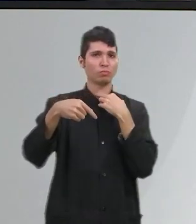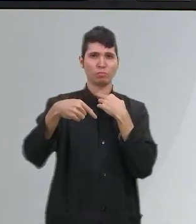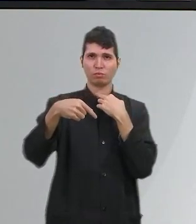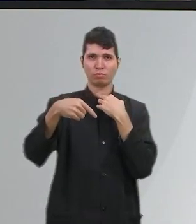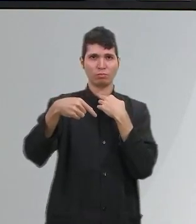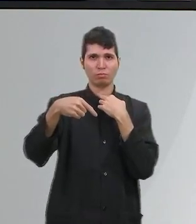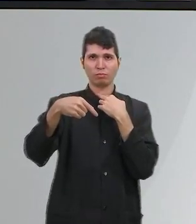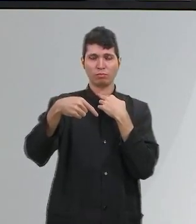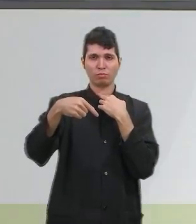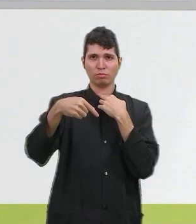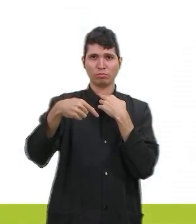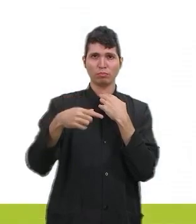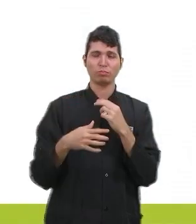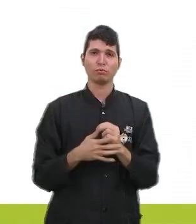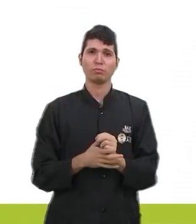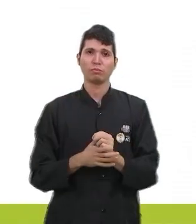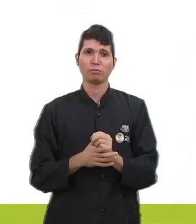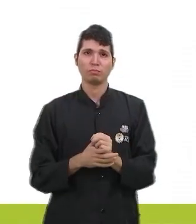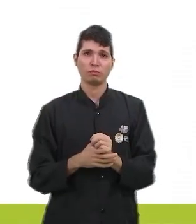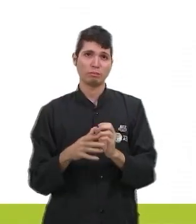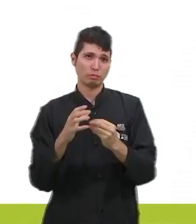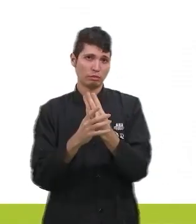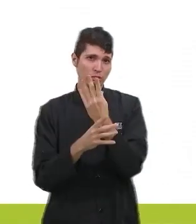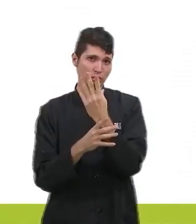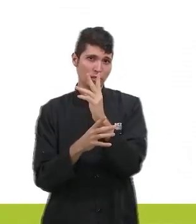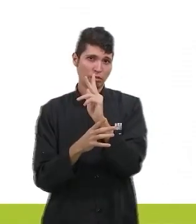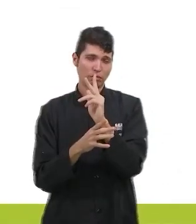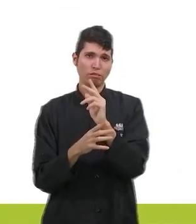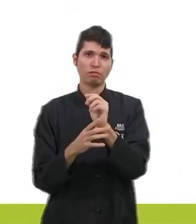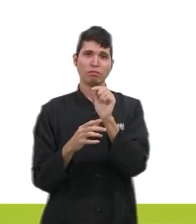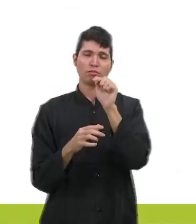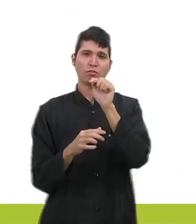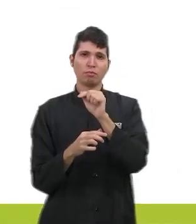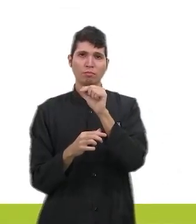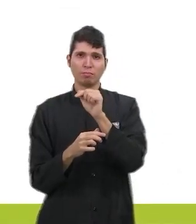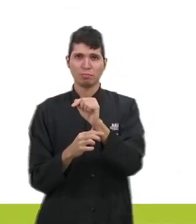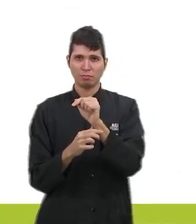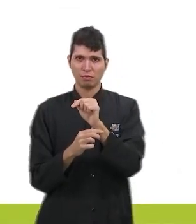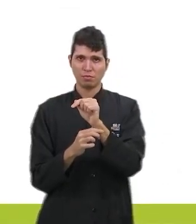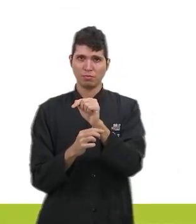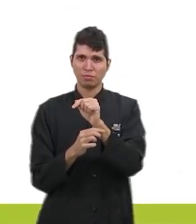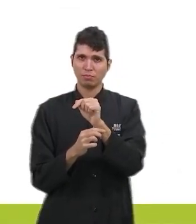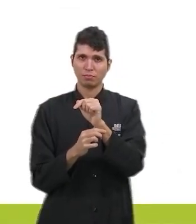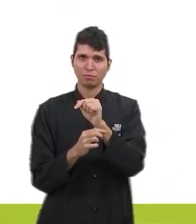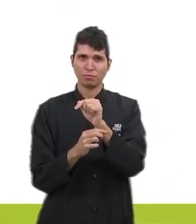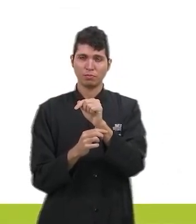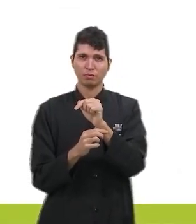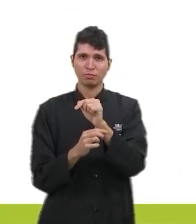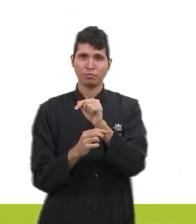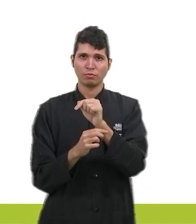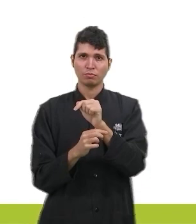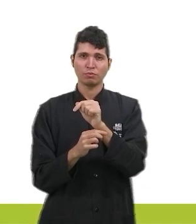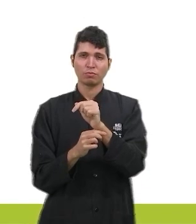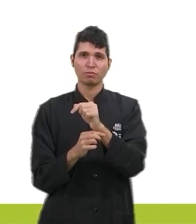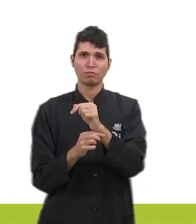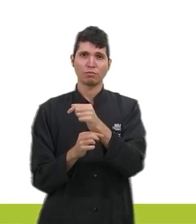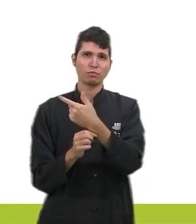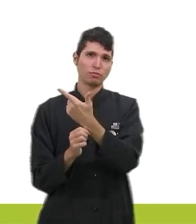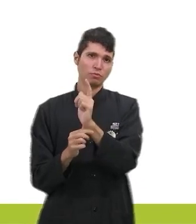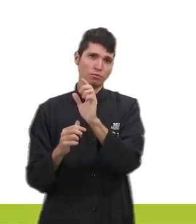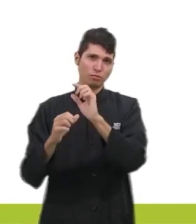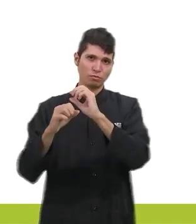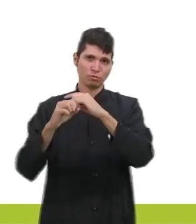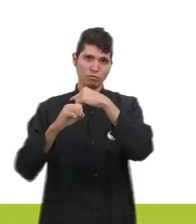Já a cadeia heterogênea é quando na cadeia, além de átomos de carbonos, existirem outros